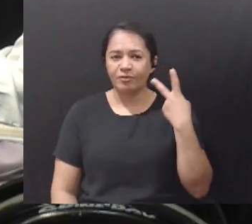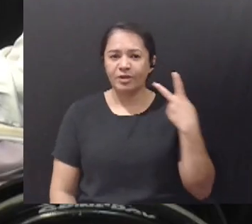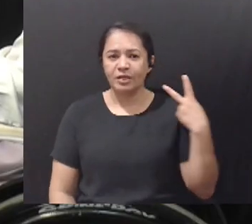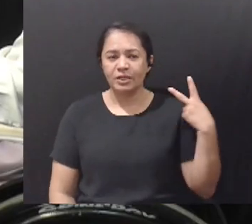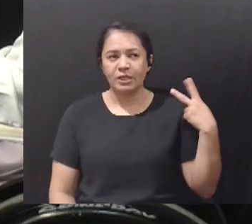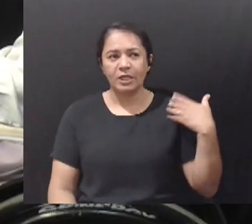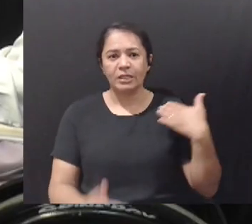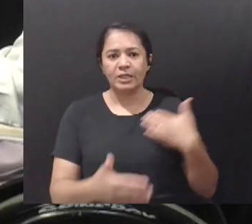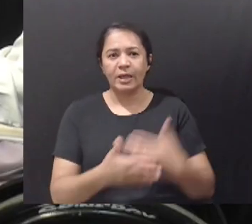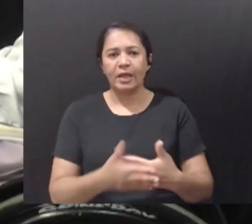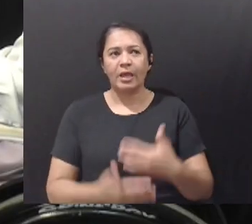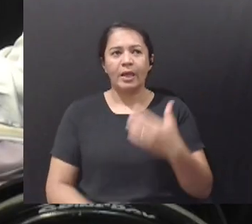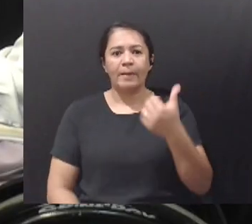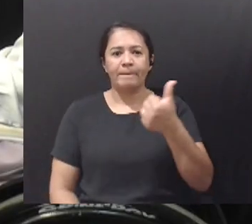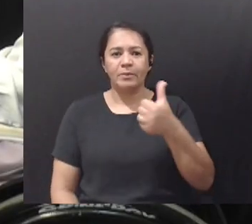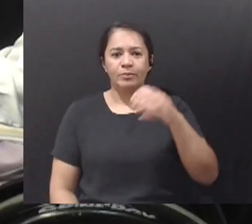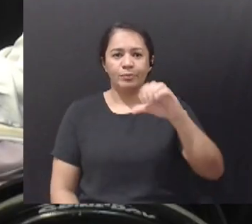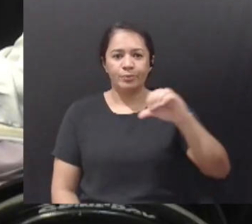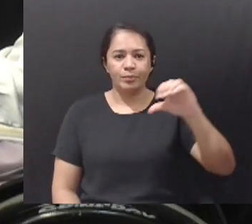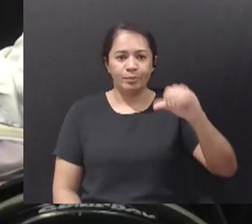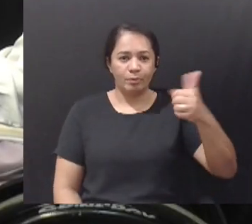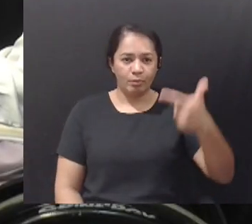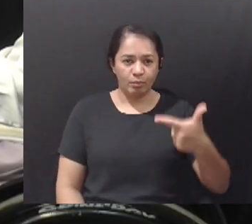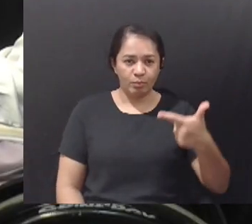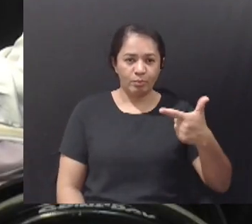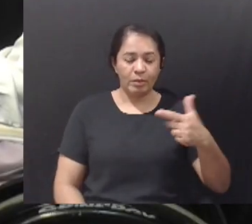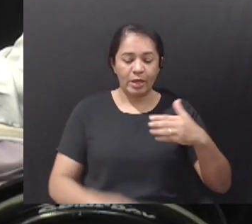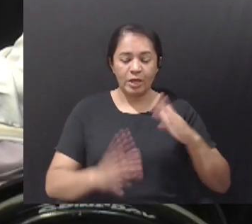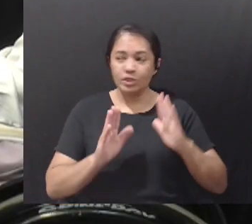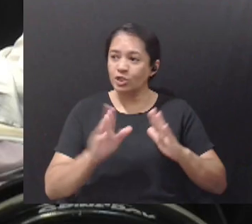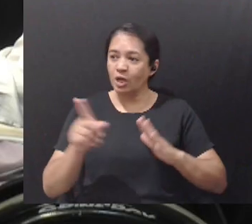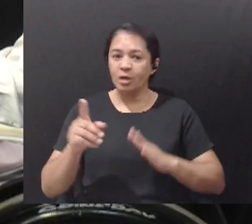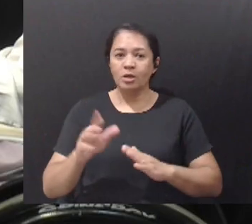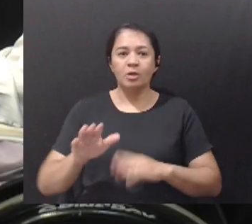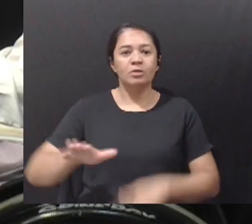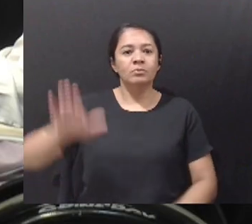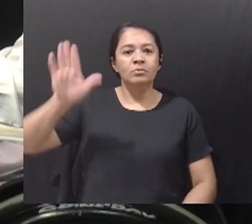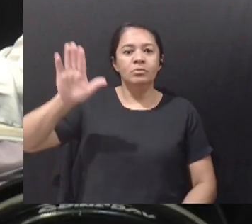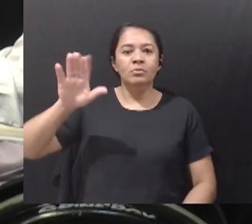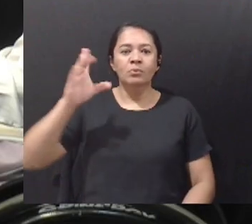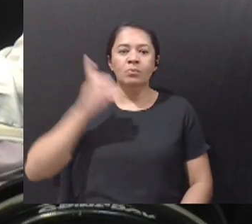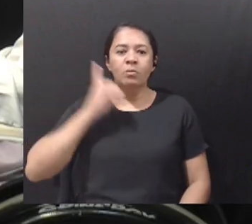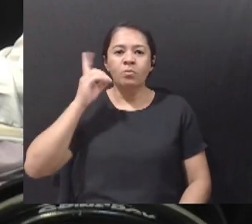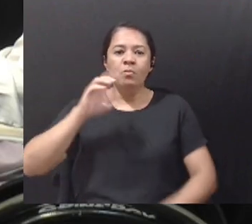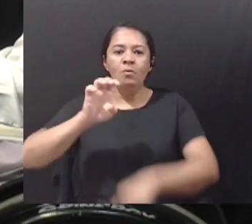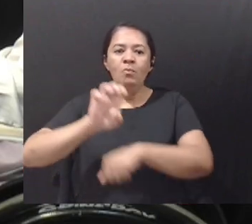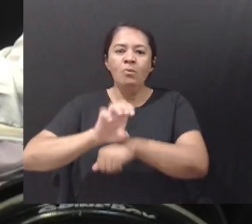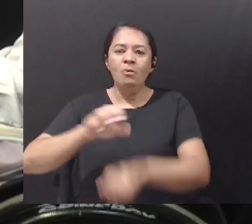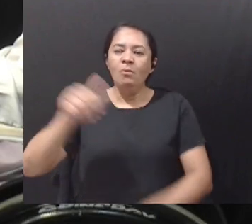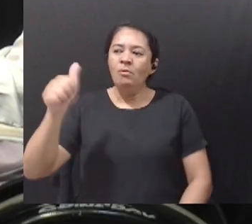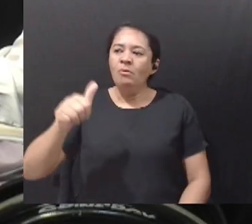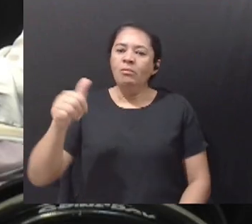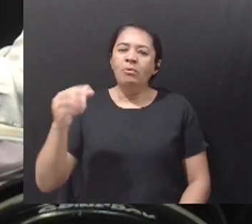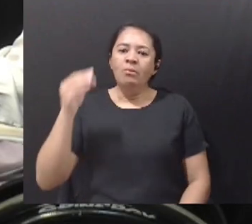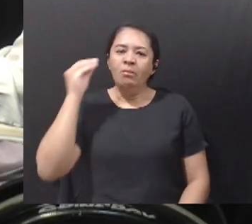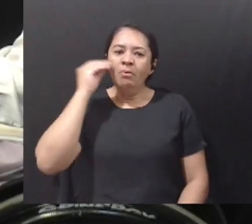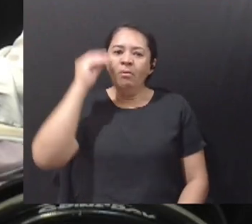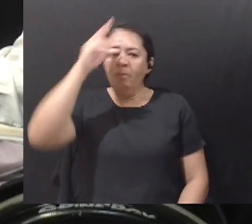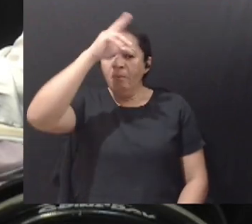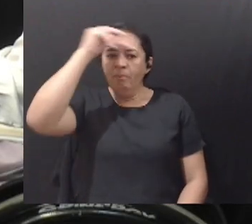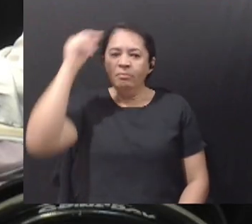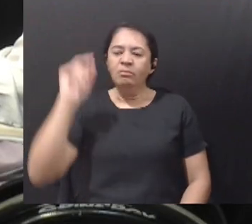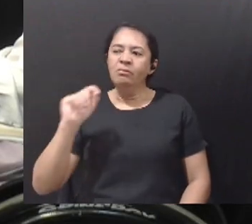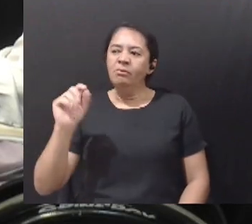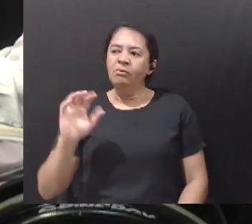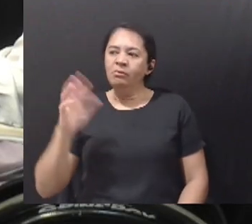92. Na sequência, você já se candidata como deputada. Primeiro você tentou ser prefeito. O que aconteceu na sua vida política